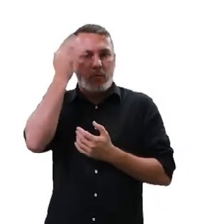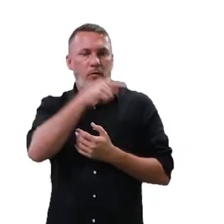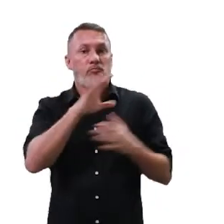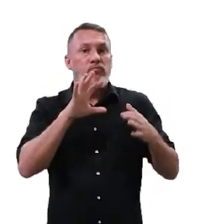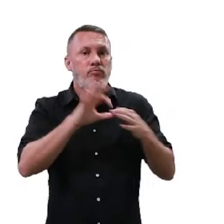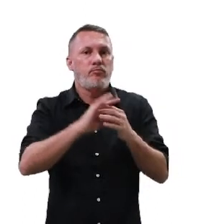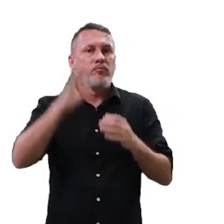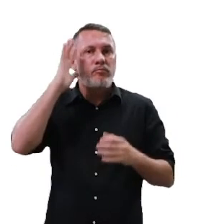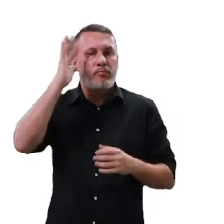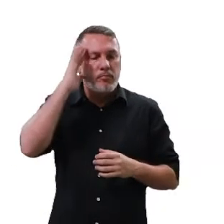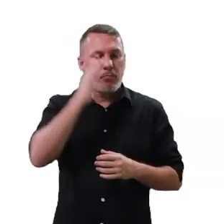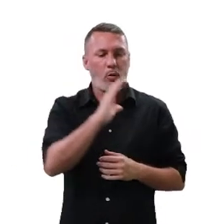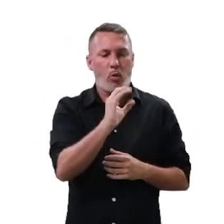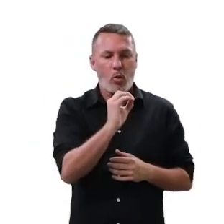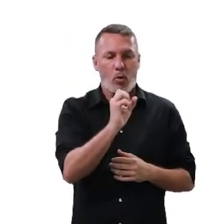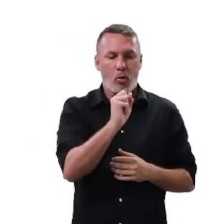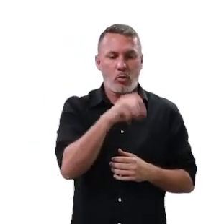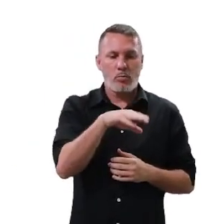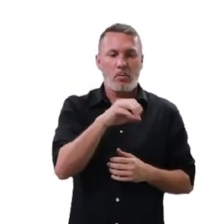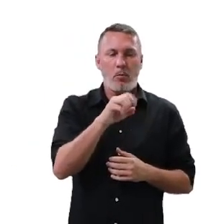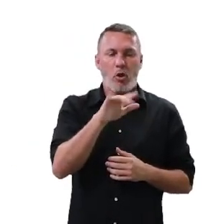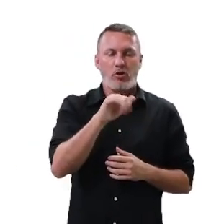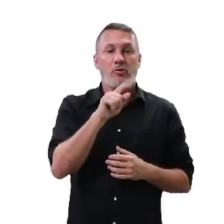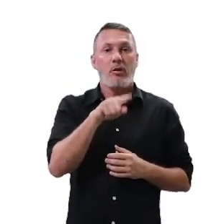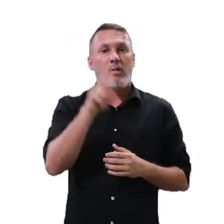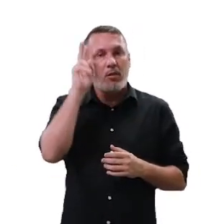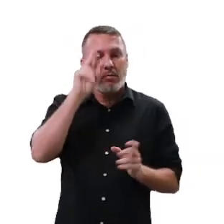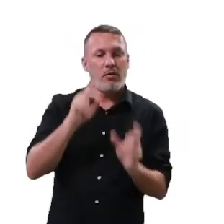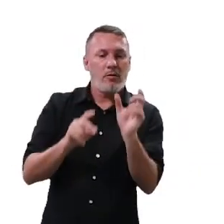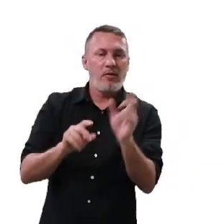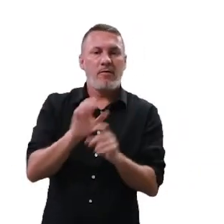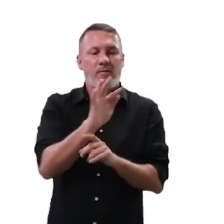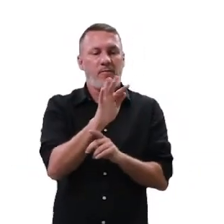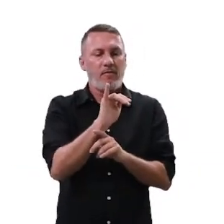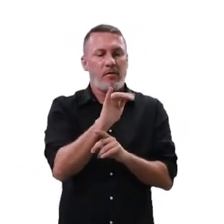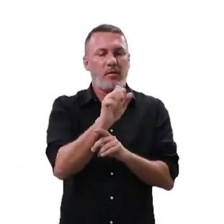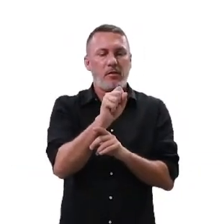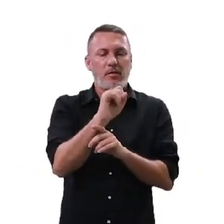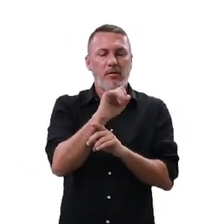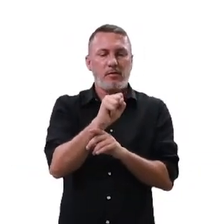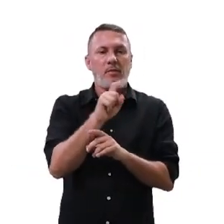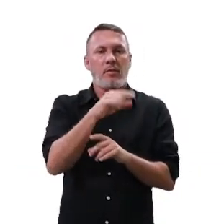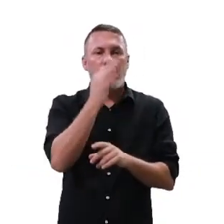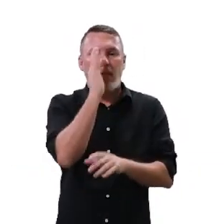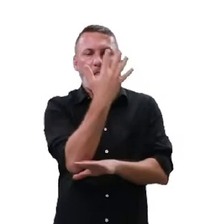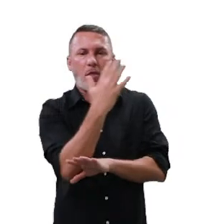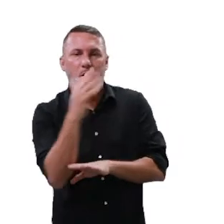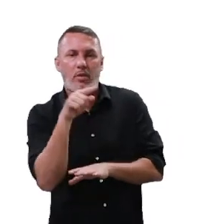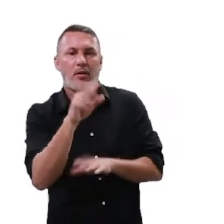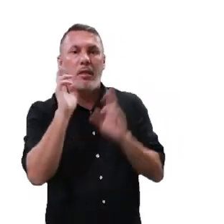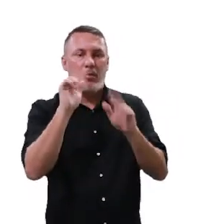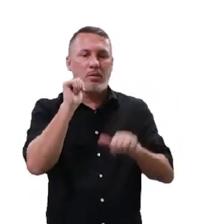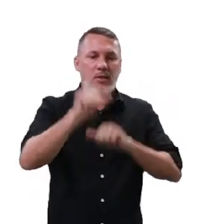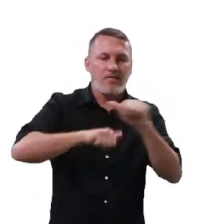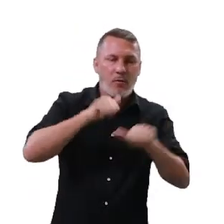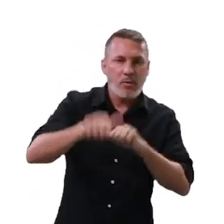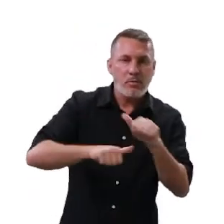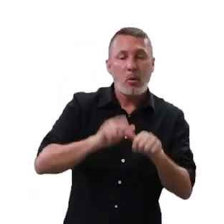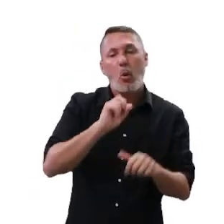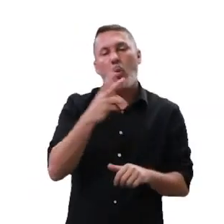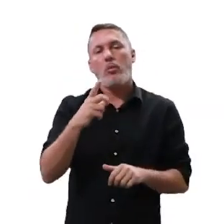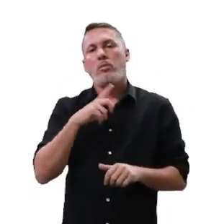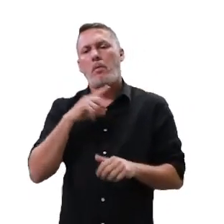Suas discussões se prendem à cosmologia, sendo a determinação da physis princípio eterno e imutável que se encontra a origem da natureza e das